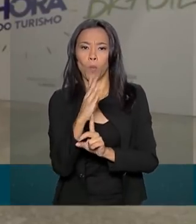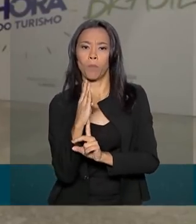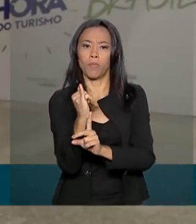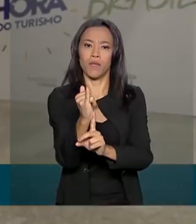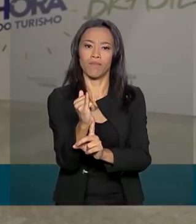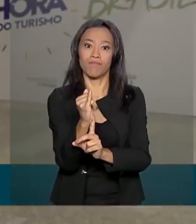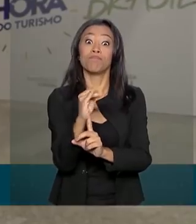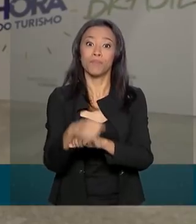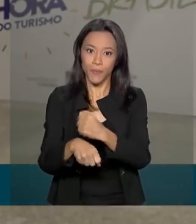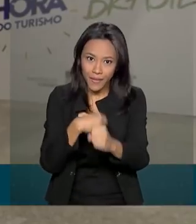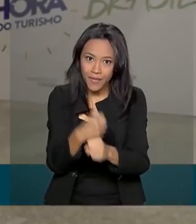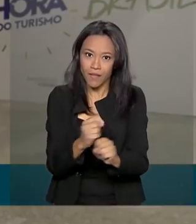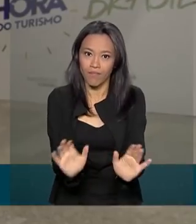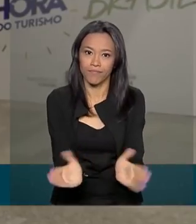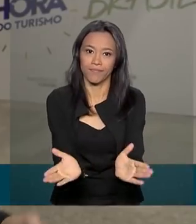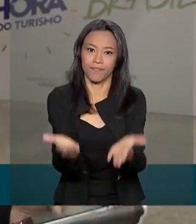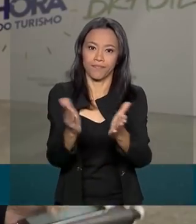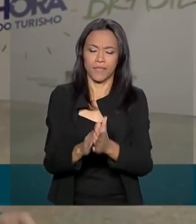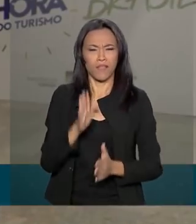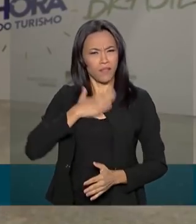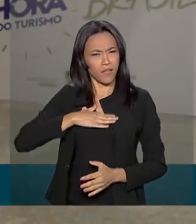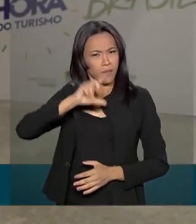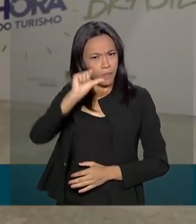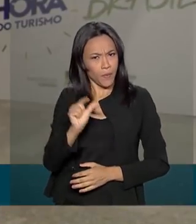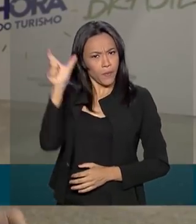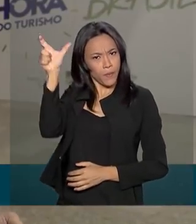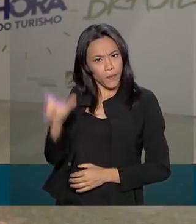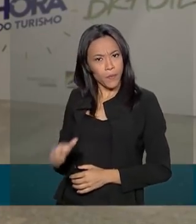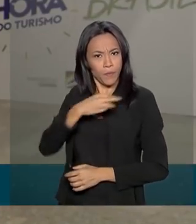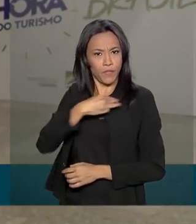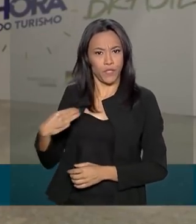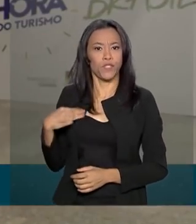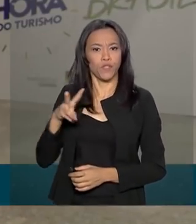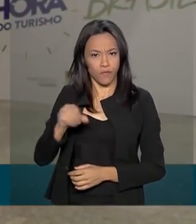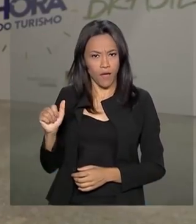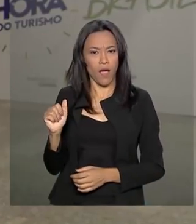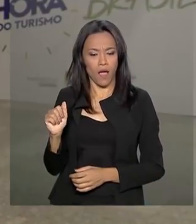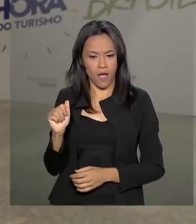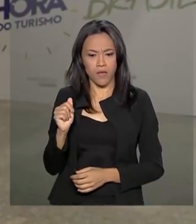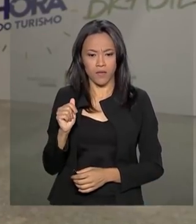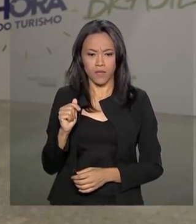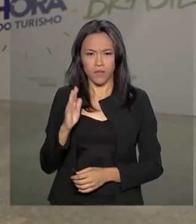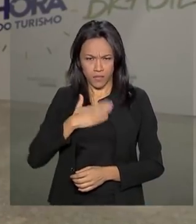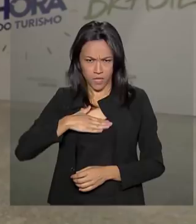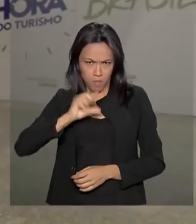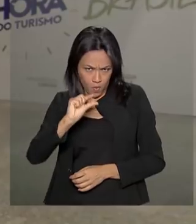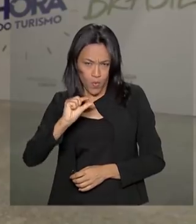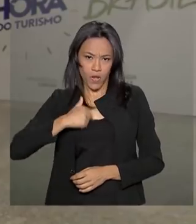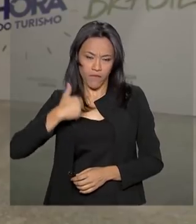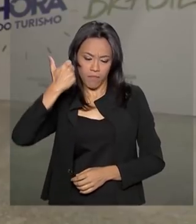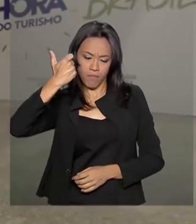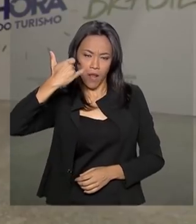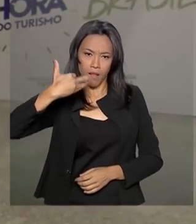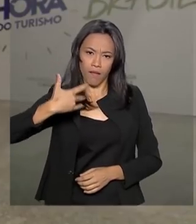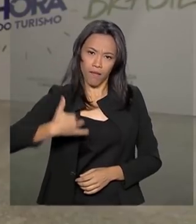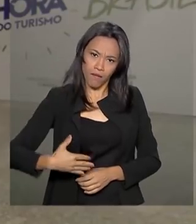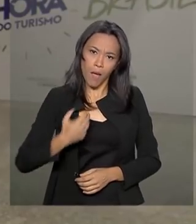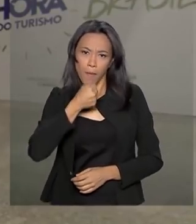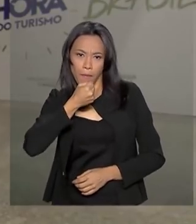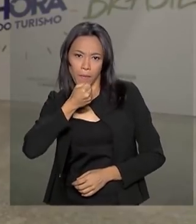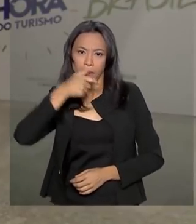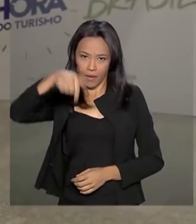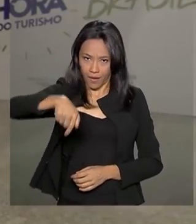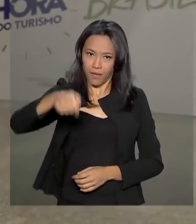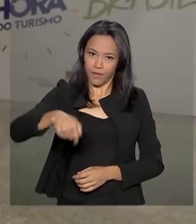ano. Daqui a pouco o ministro do Turismo, Marcelo Antônio, vai estar aqui onde a gente está, que é no desembarque internacional do aeroporto Tom